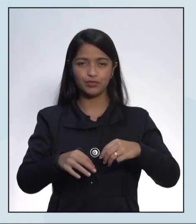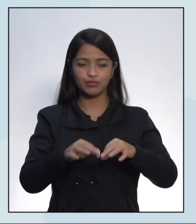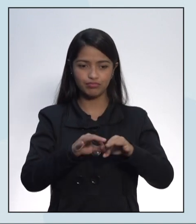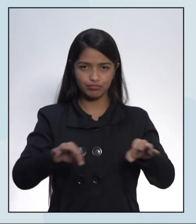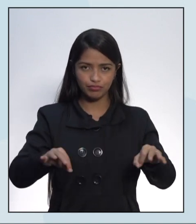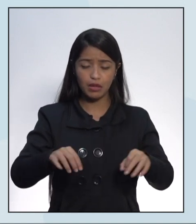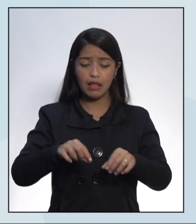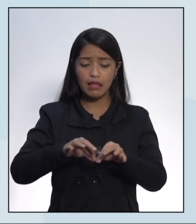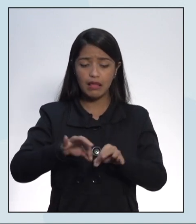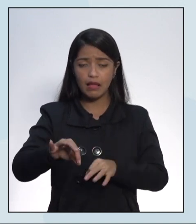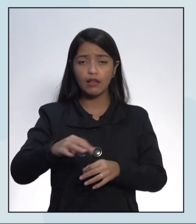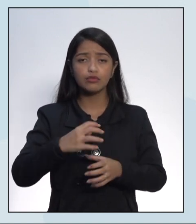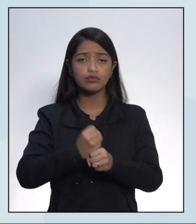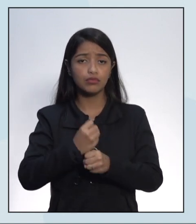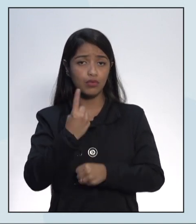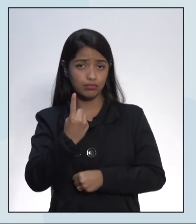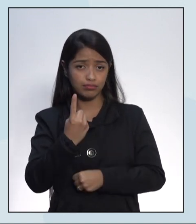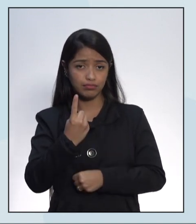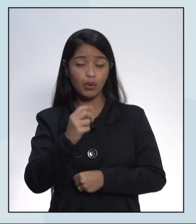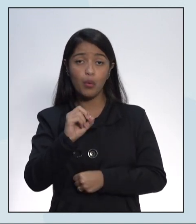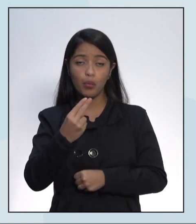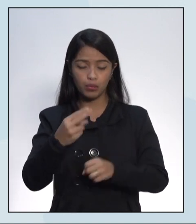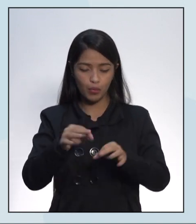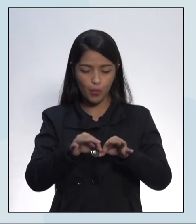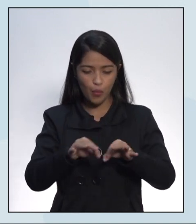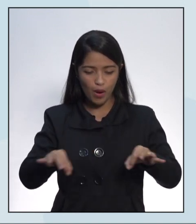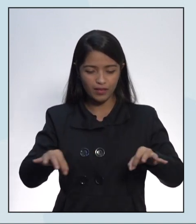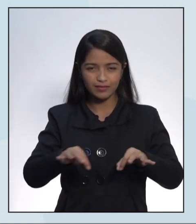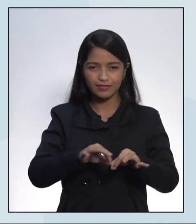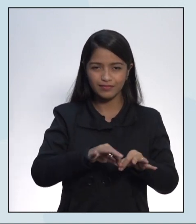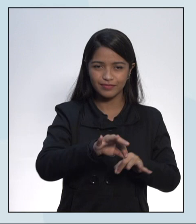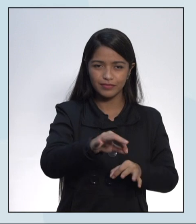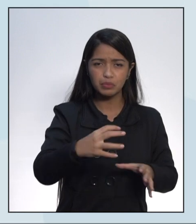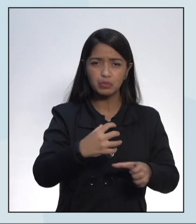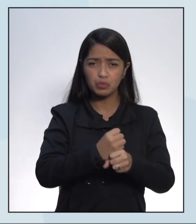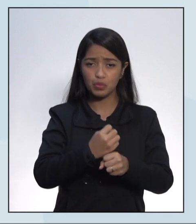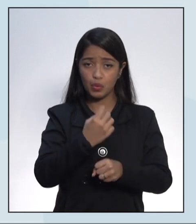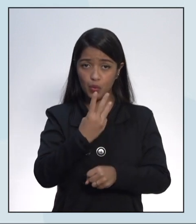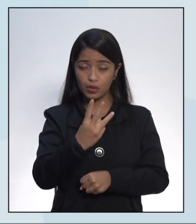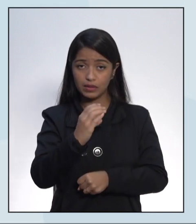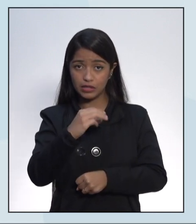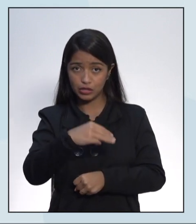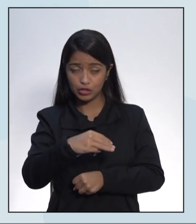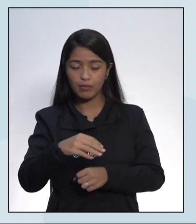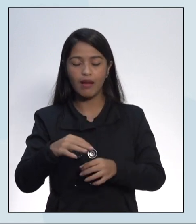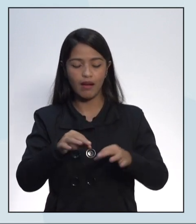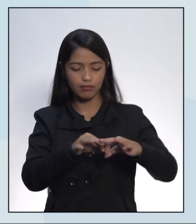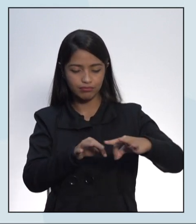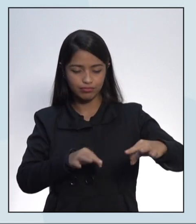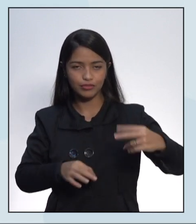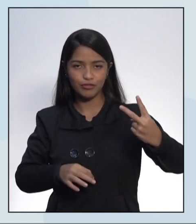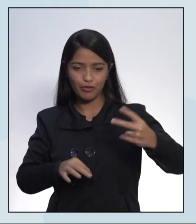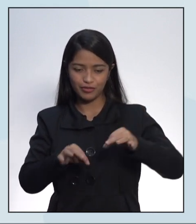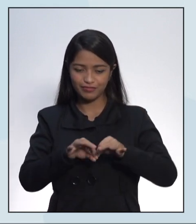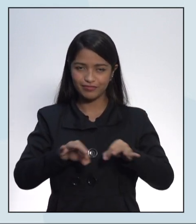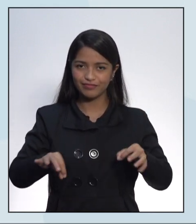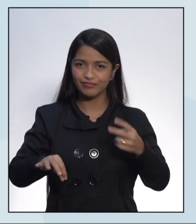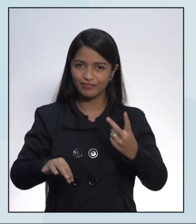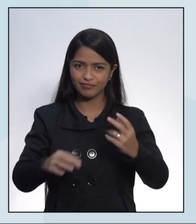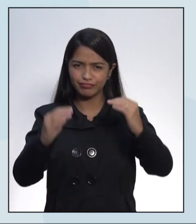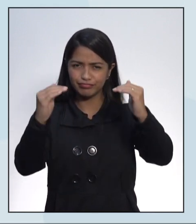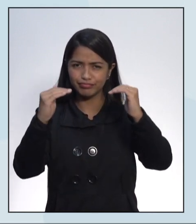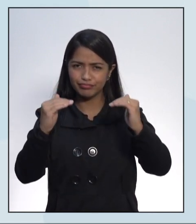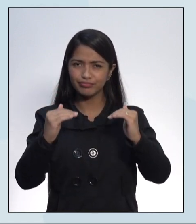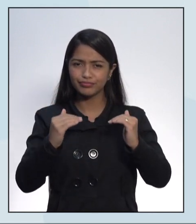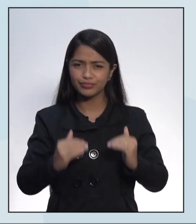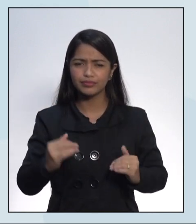centímetros quadrados, o lado vale 2. E assim sucessivamente até 49 centímetros quadrados. Olha a importância de a gente saber a